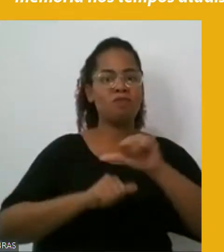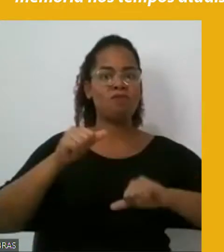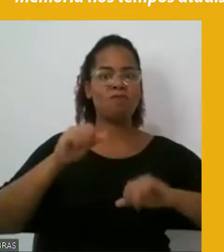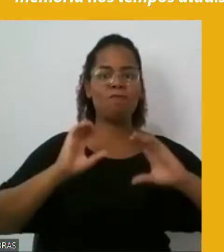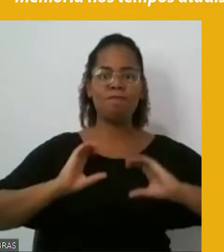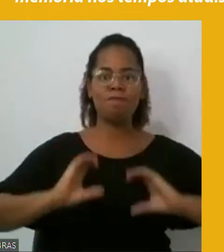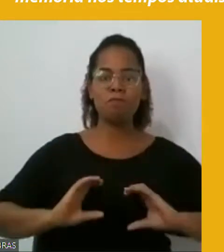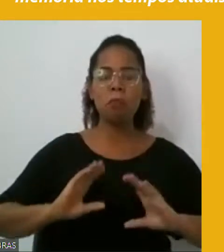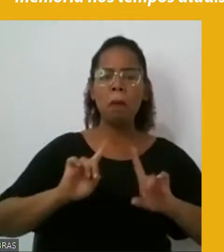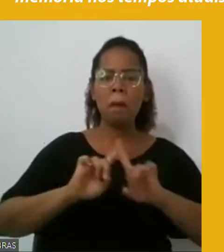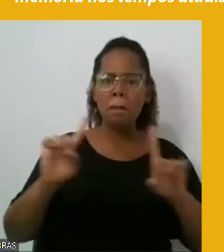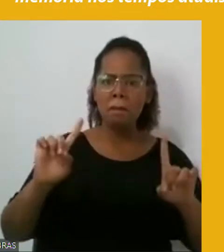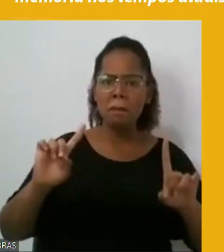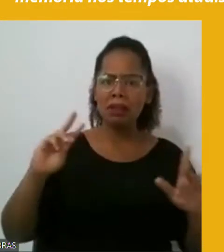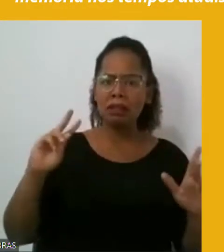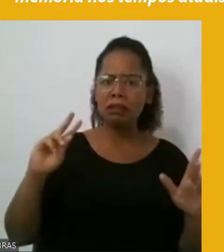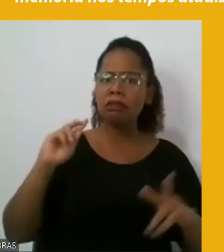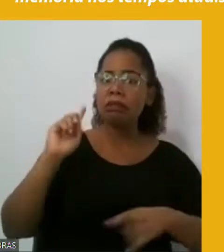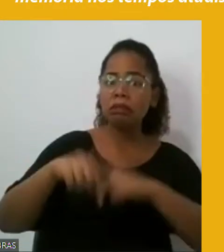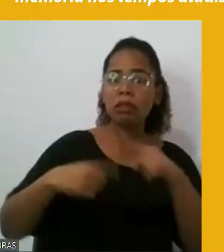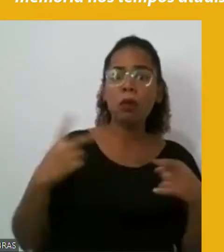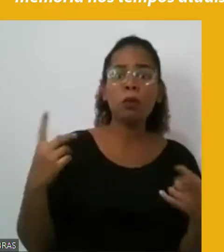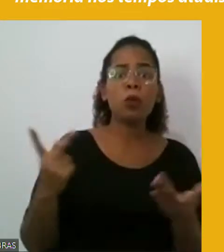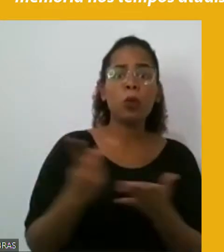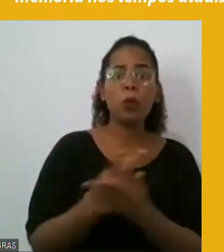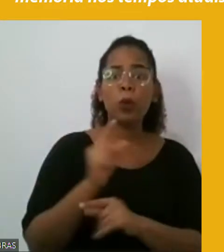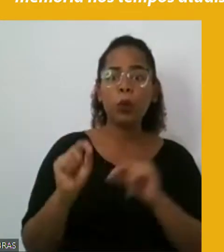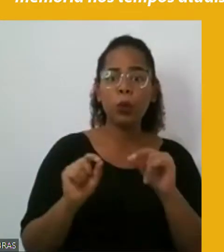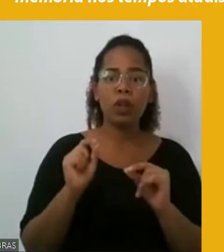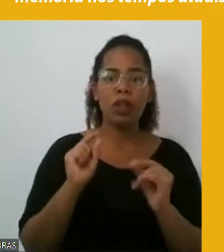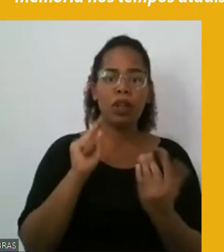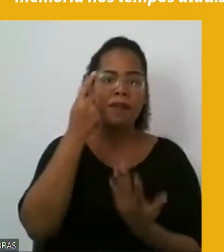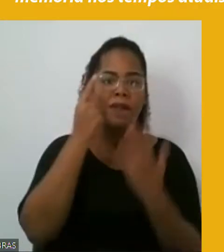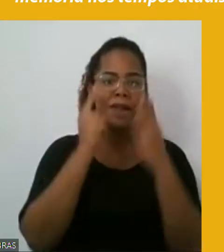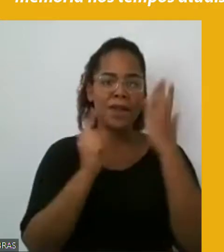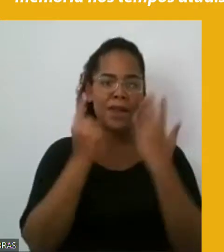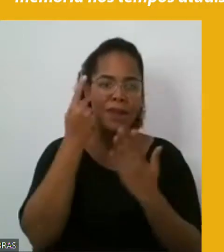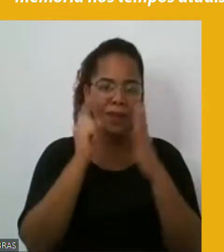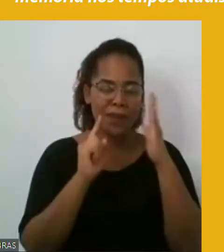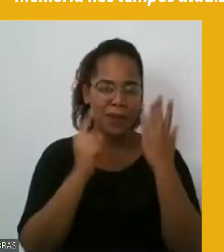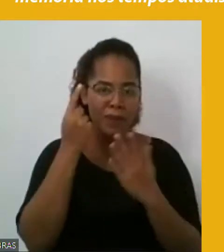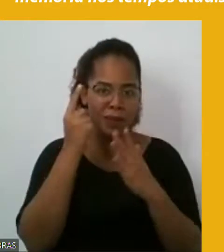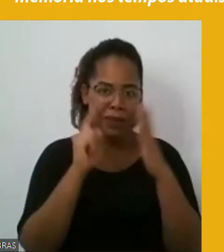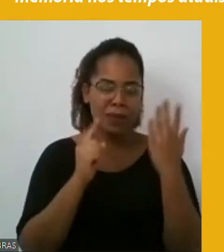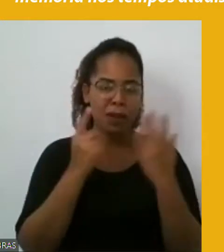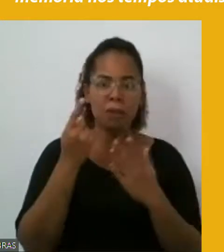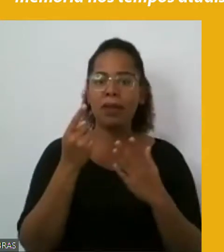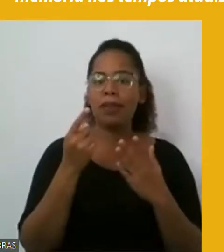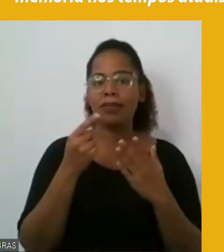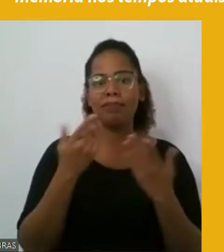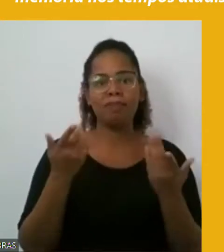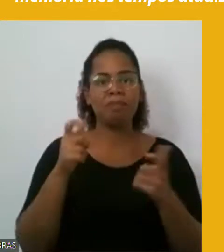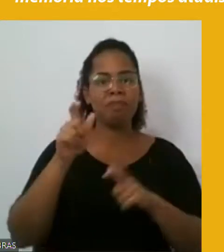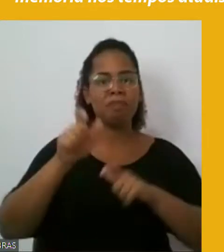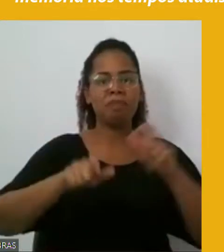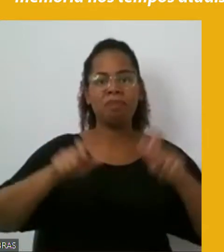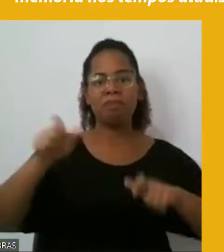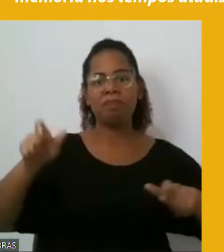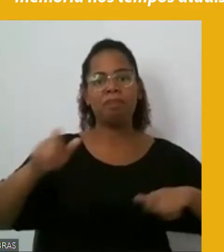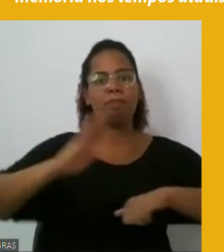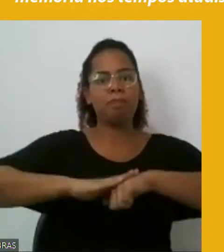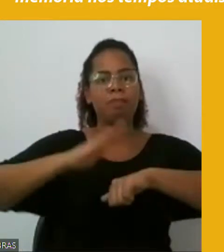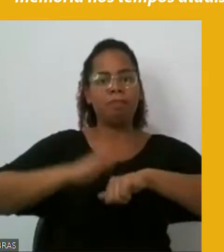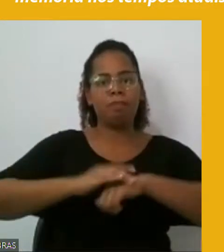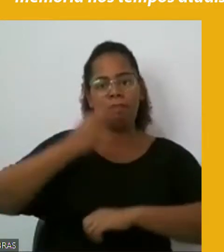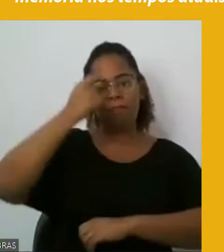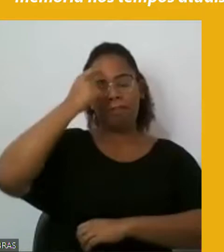um desabamento de usos, costumes, valores, pudores. Isso foi escrito pelo